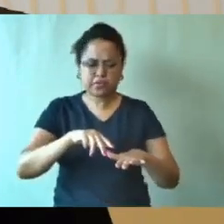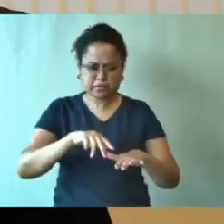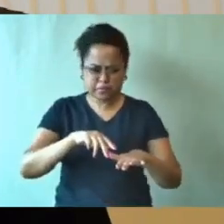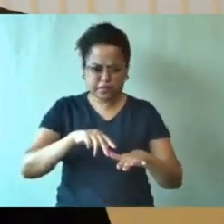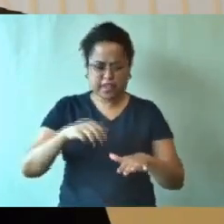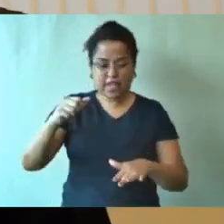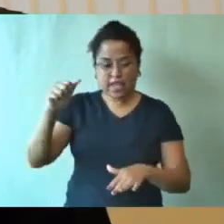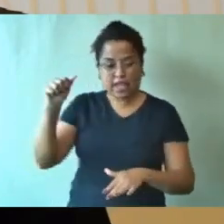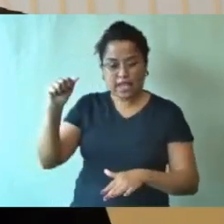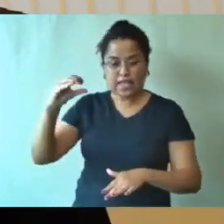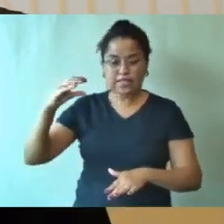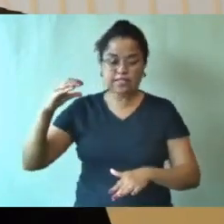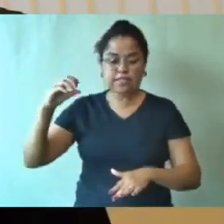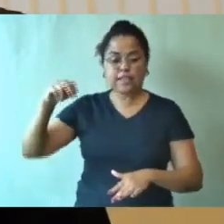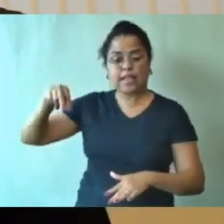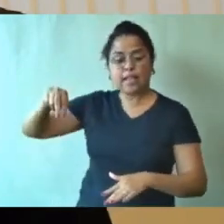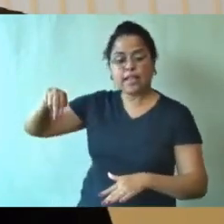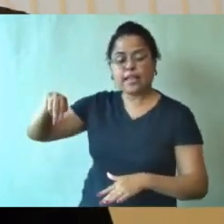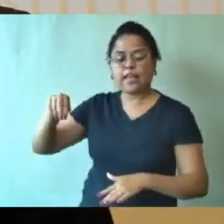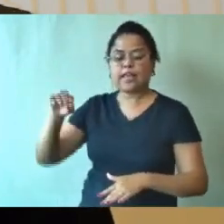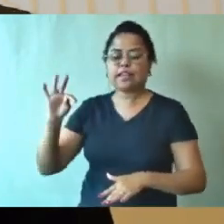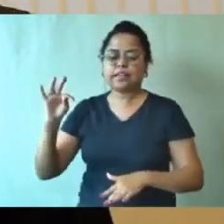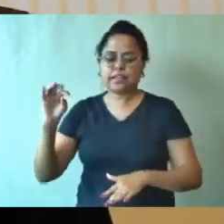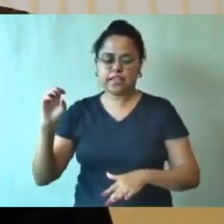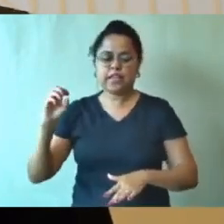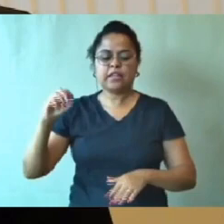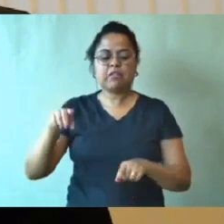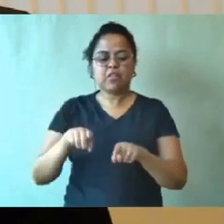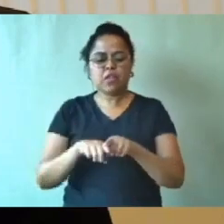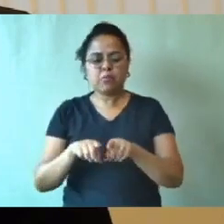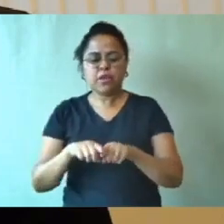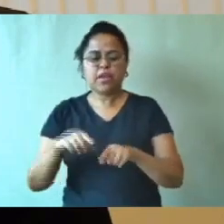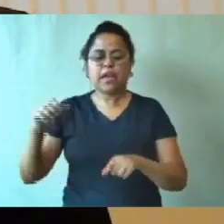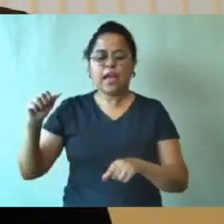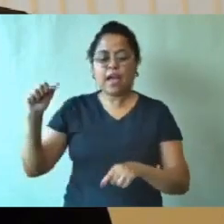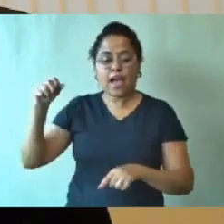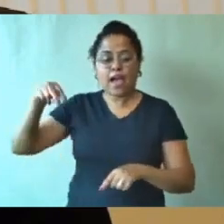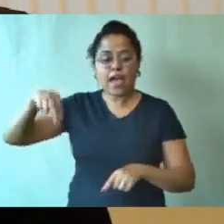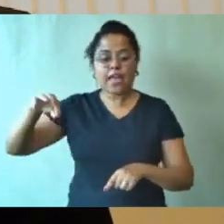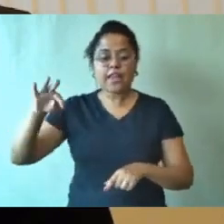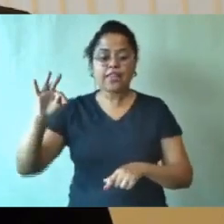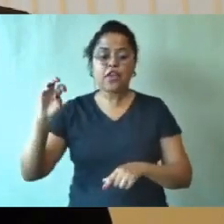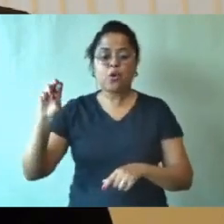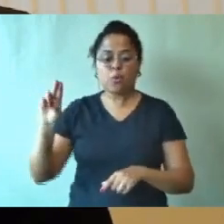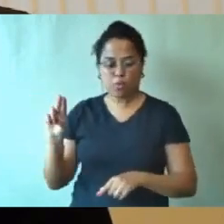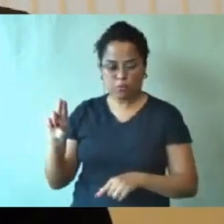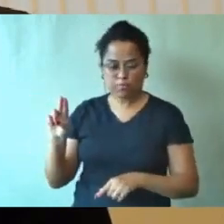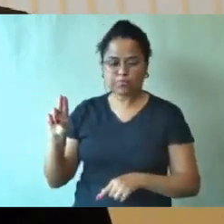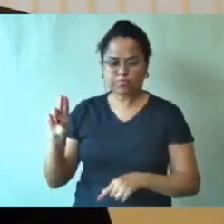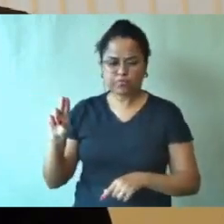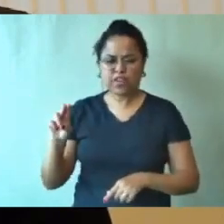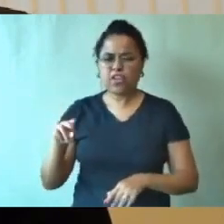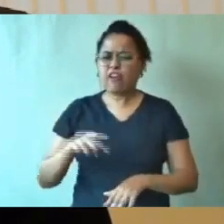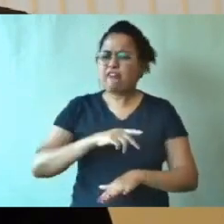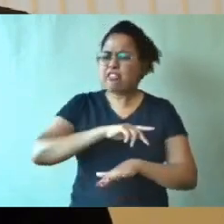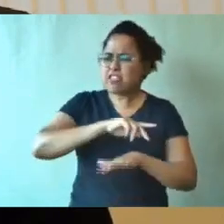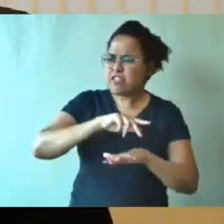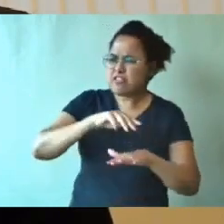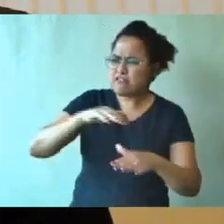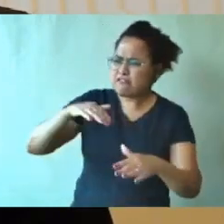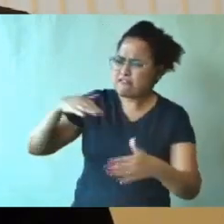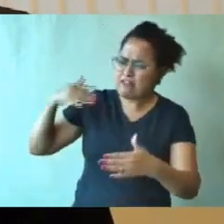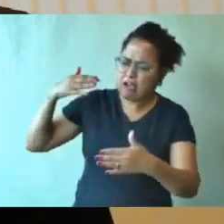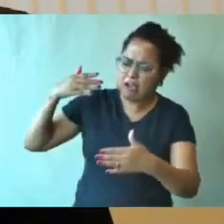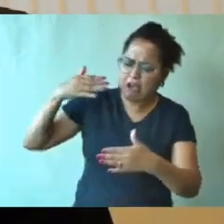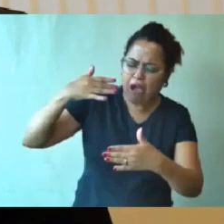CNT, e do Conselho Nacional da NTU. Então, nesses anos todos, eu tenho já bastante vivência de